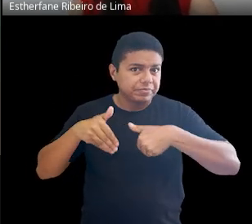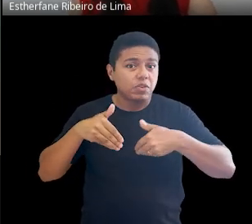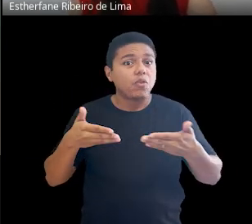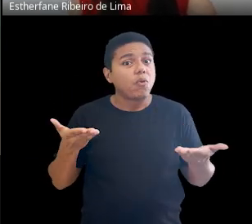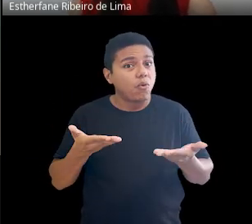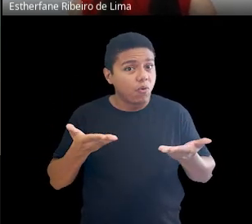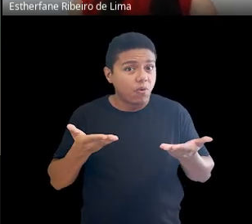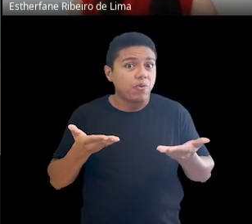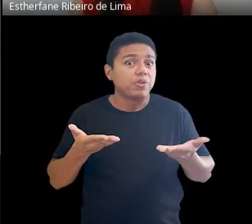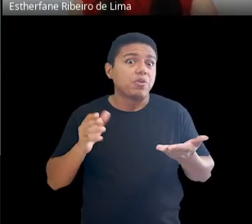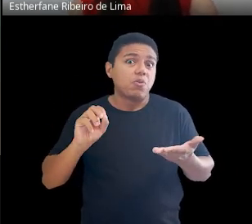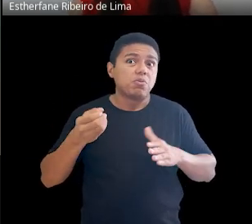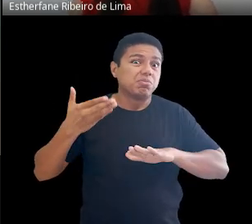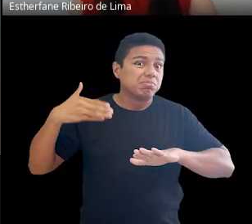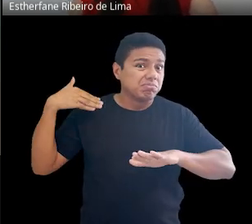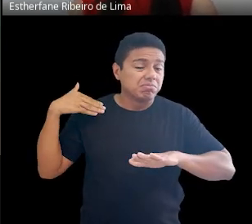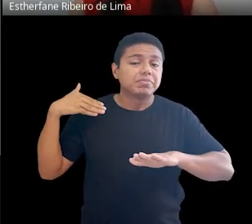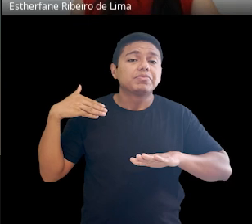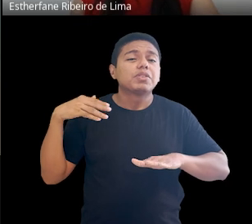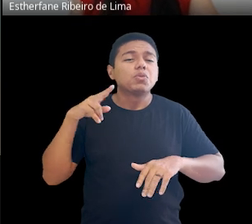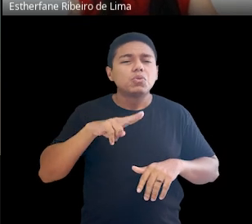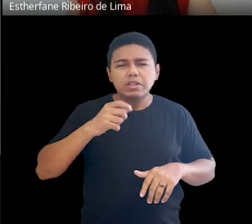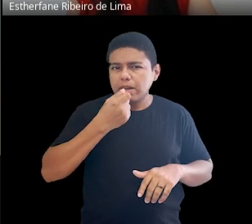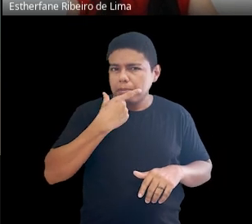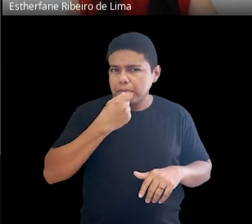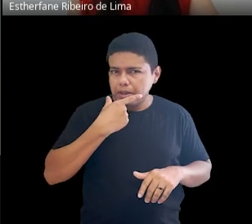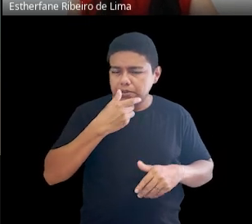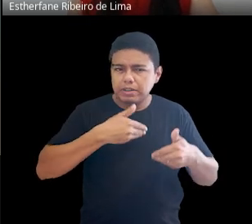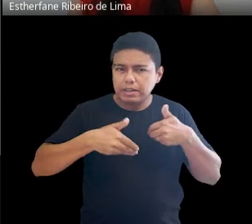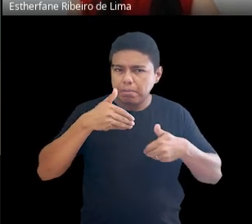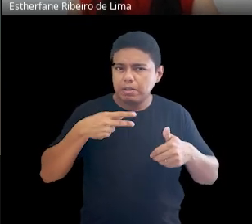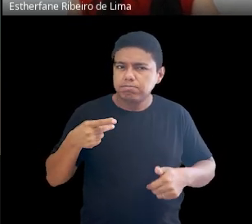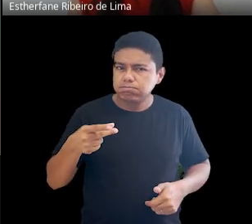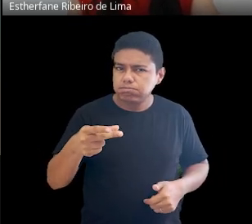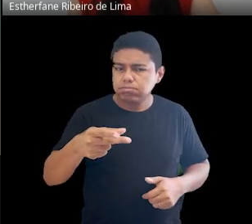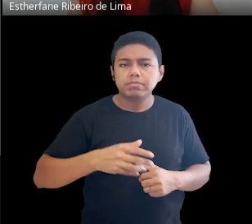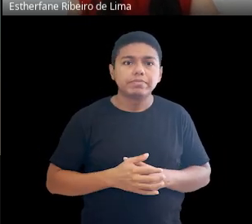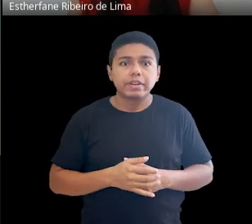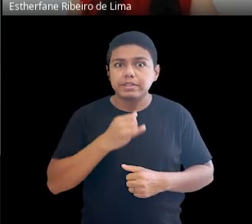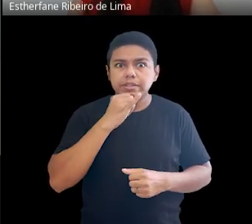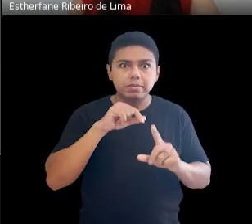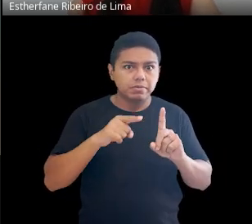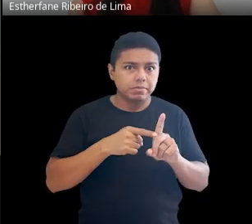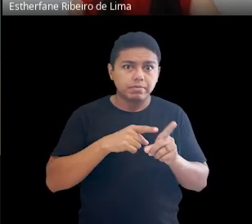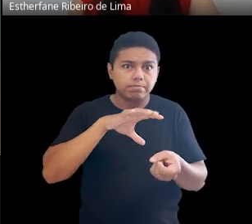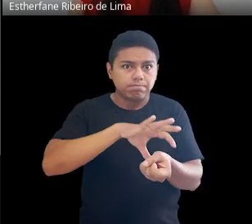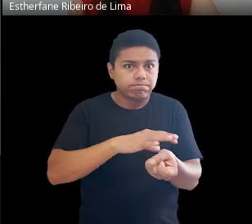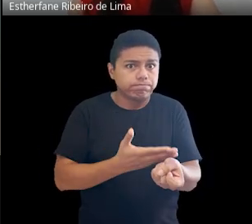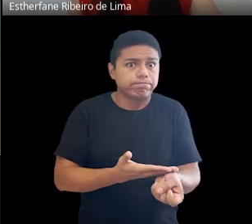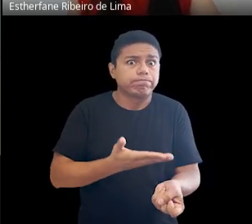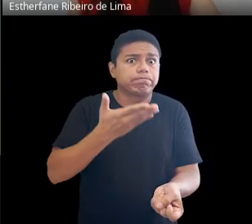atual. Se faz uso crônico de medicamentos prescritos, como, por exemplo, é uma gestante hipertensa, não vai poder